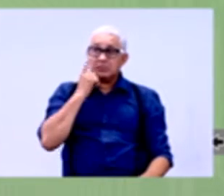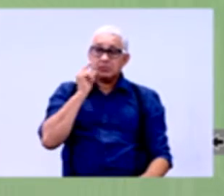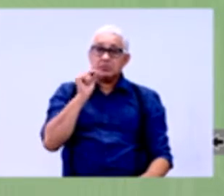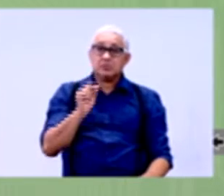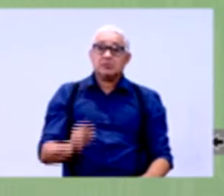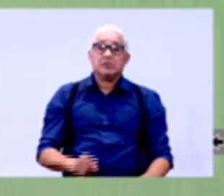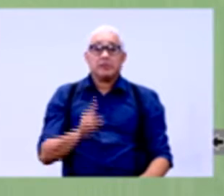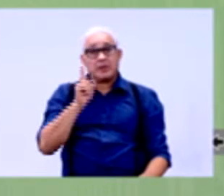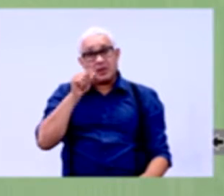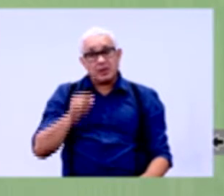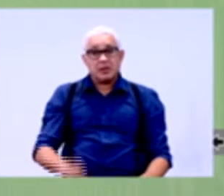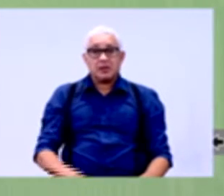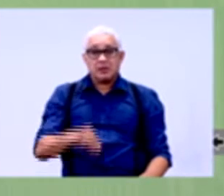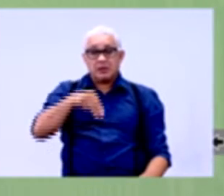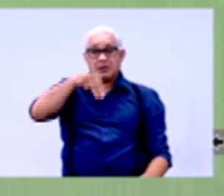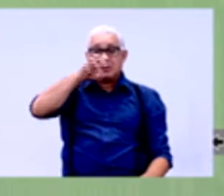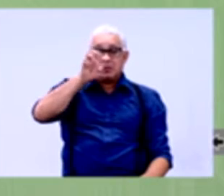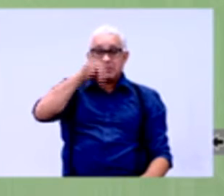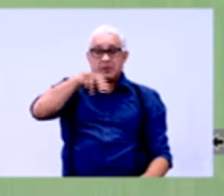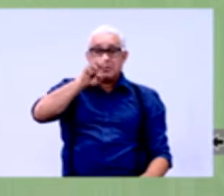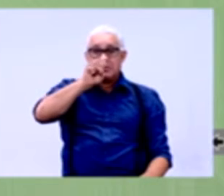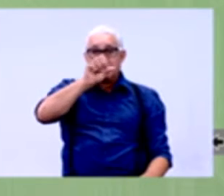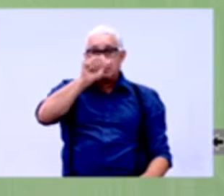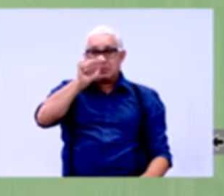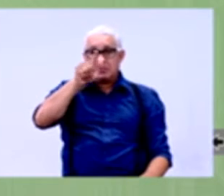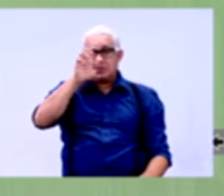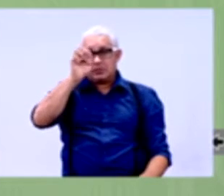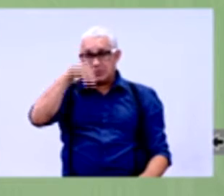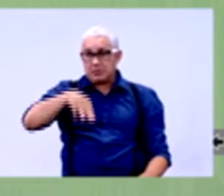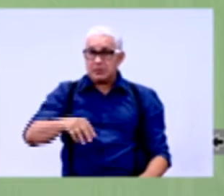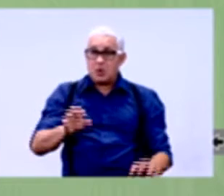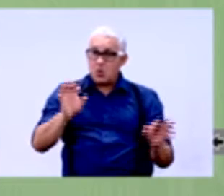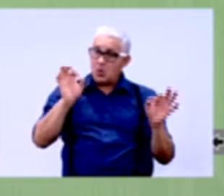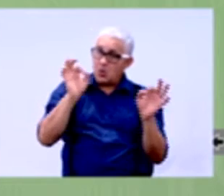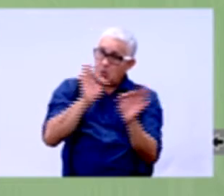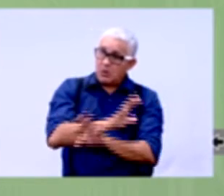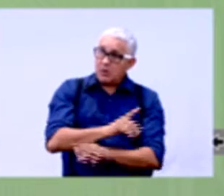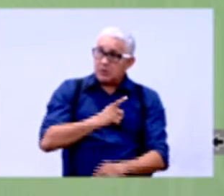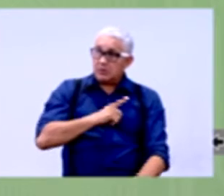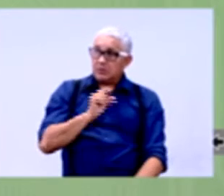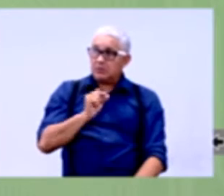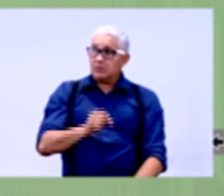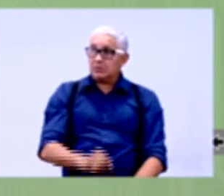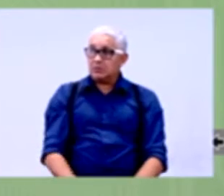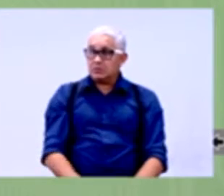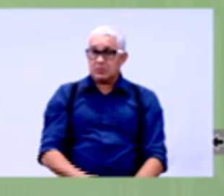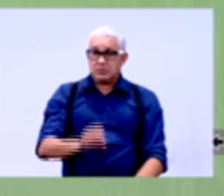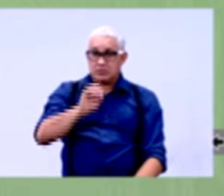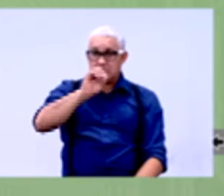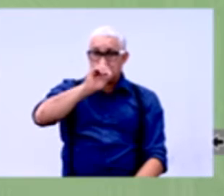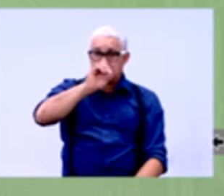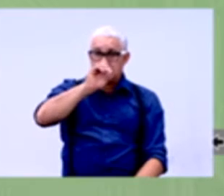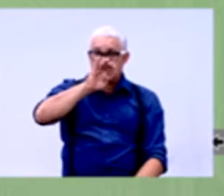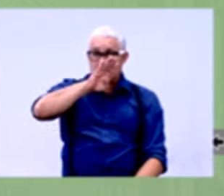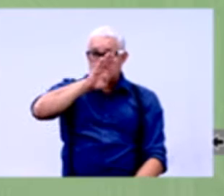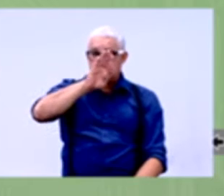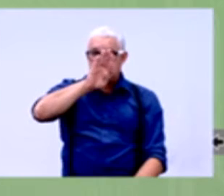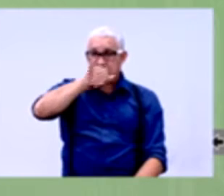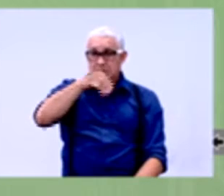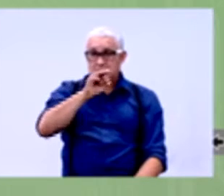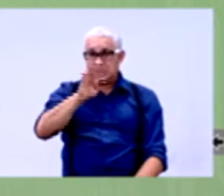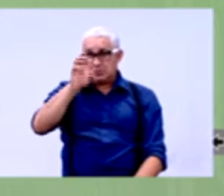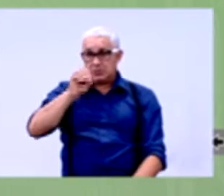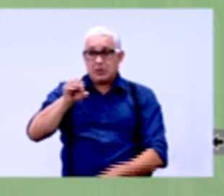aqui seria a mensagem, ó, tá? Completa, que nós temos aqui o objeto chamador,